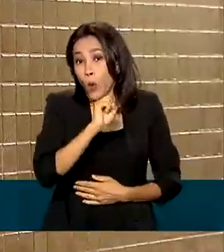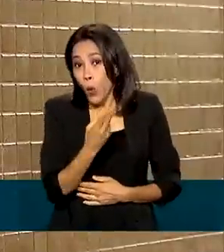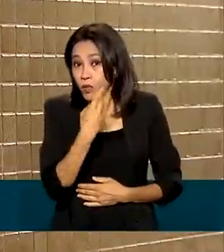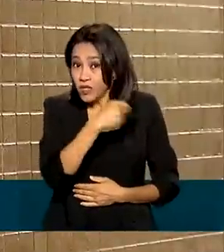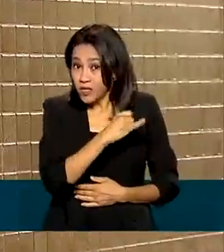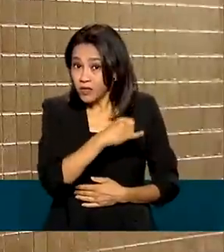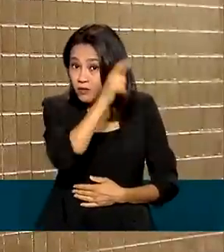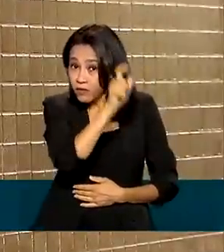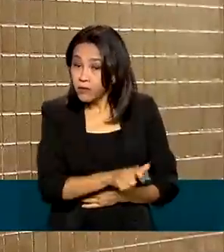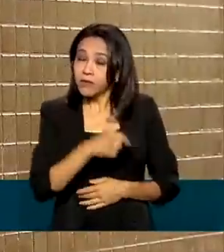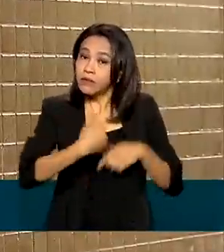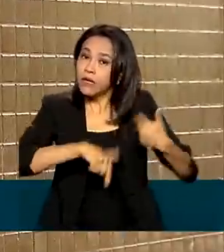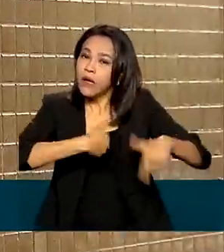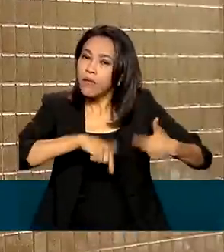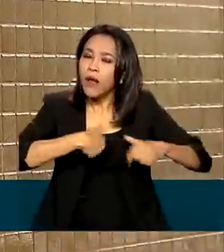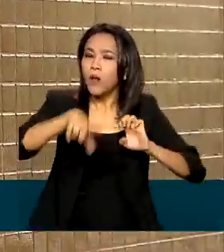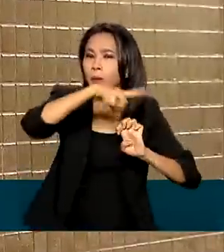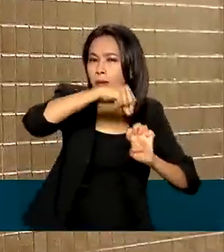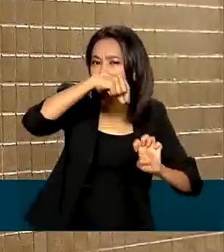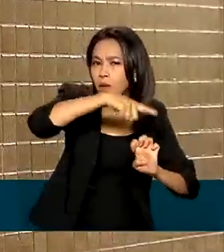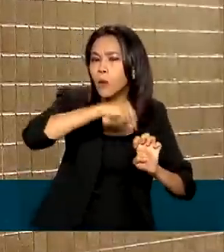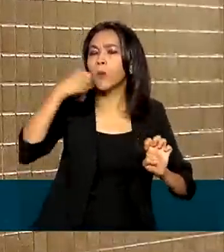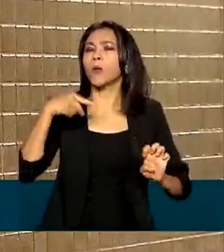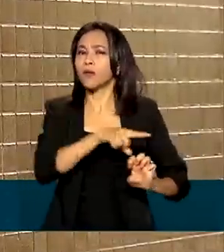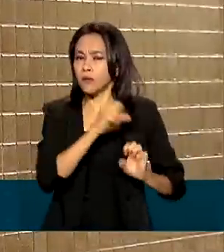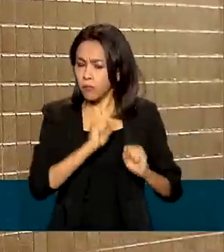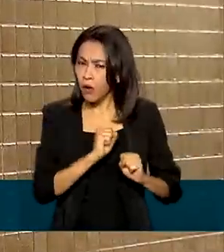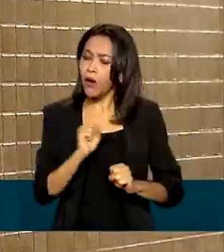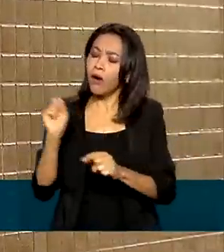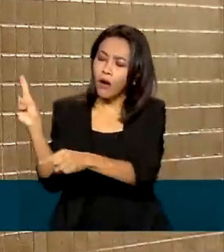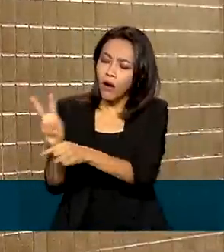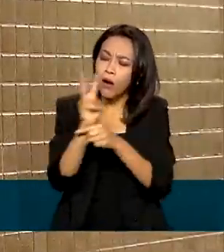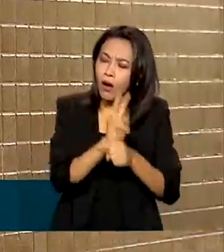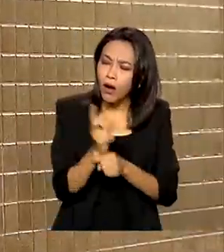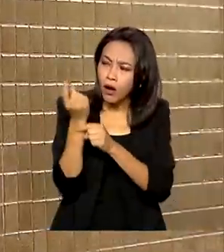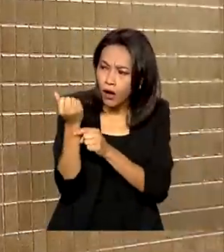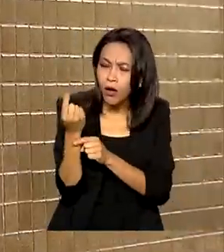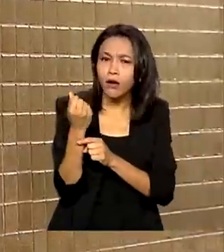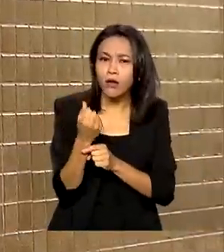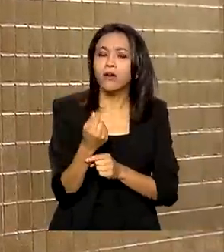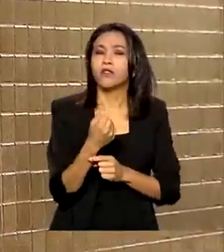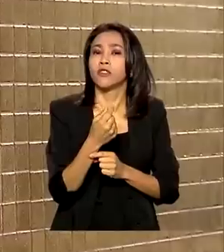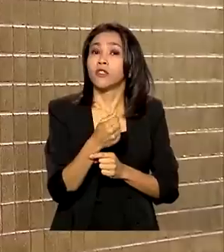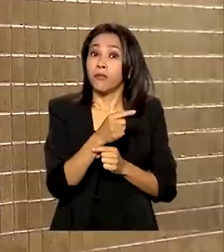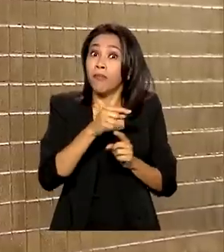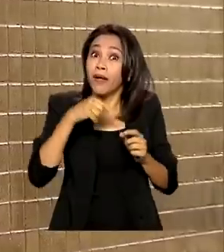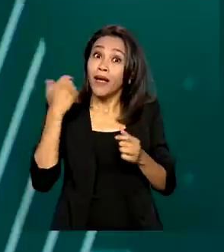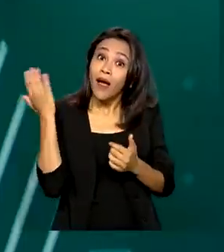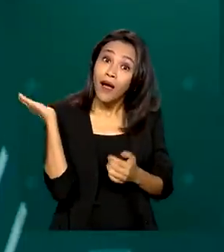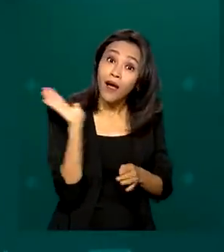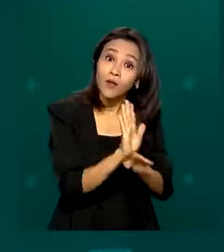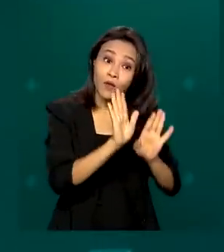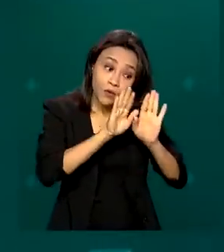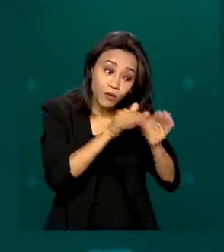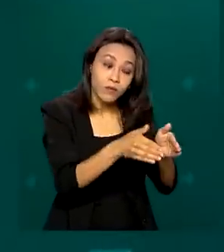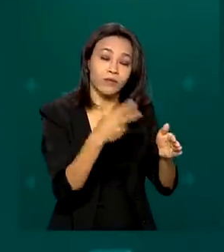alguma atividade né como me empreendedora ali você pode pegar algum crédito pontual para uma necessidade específica